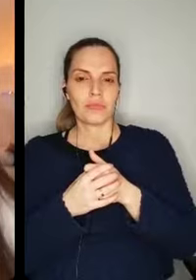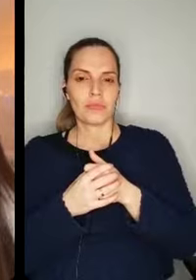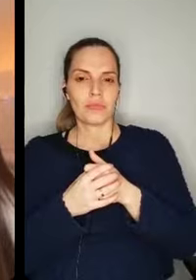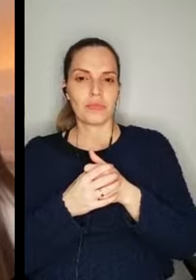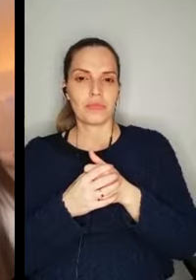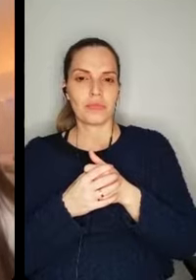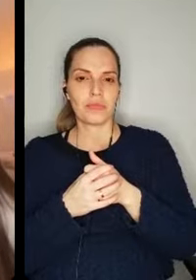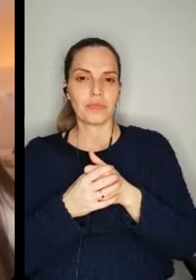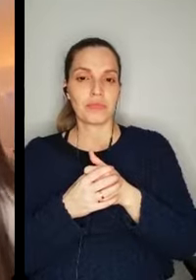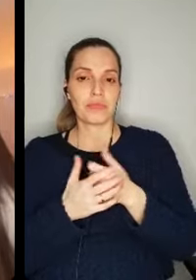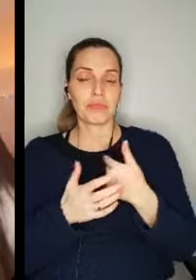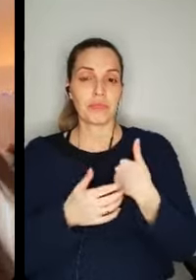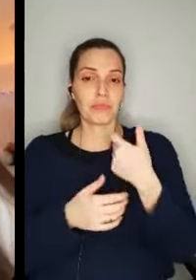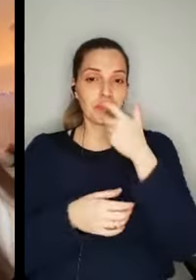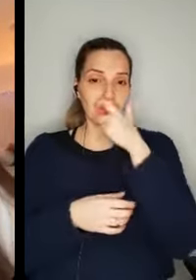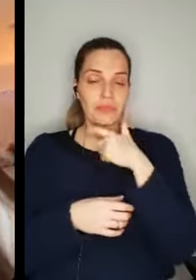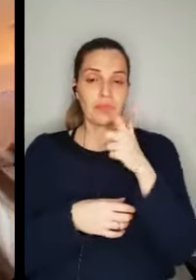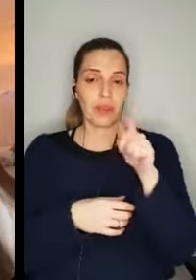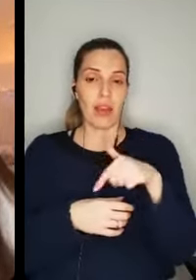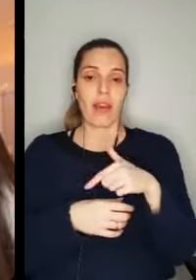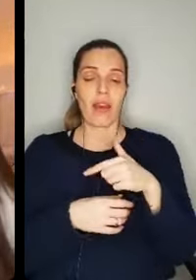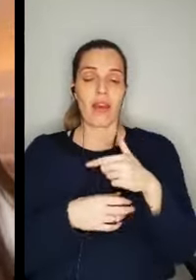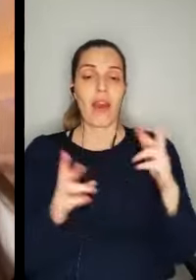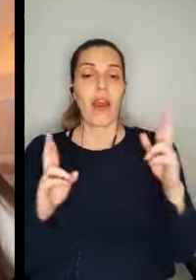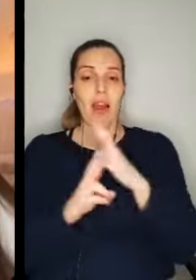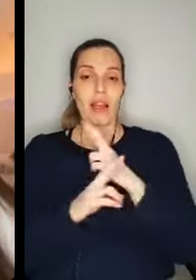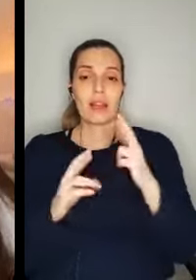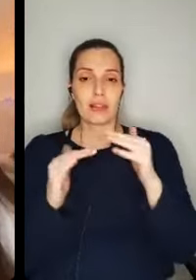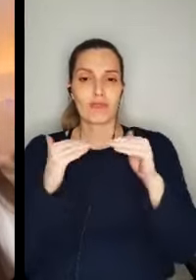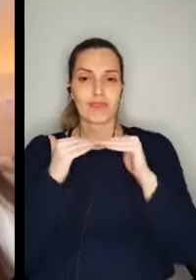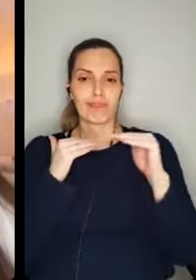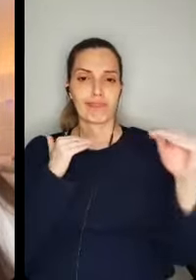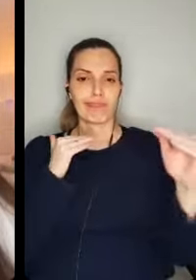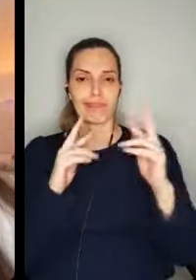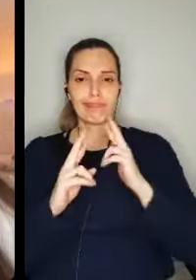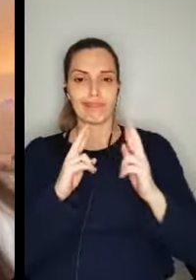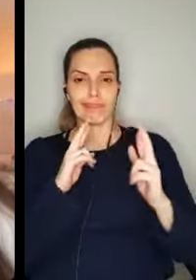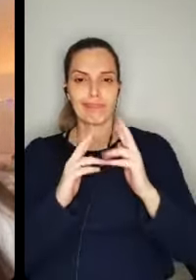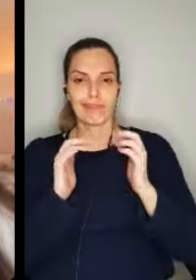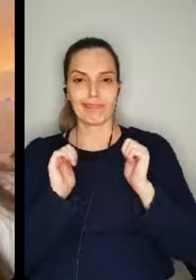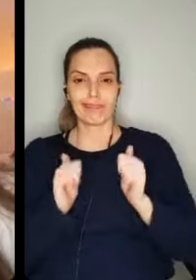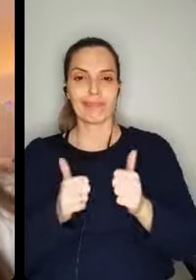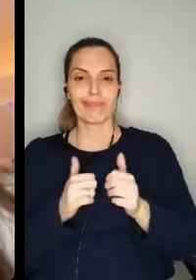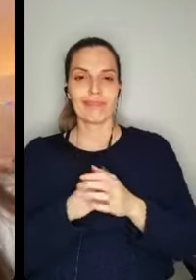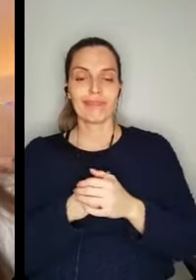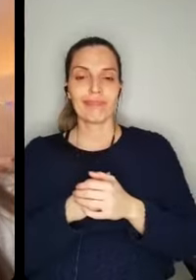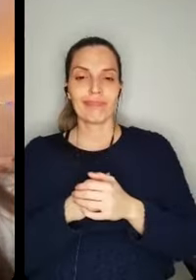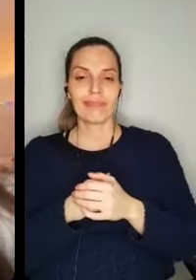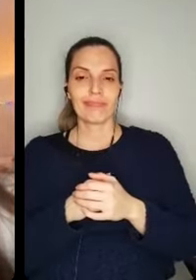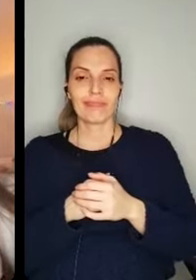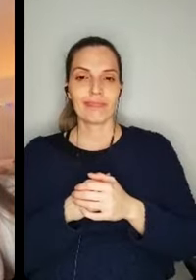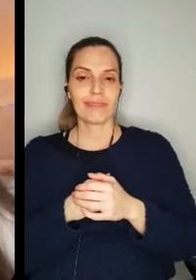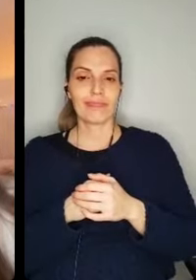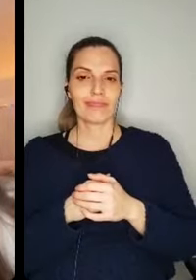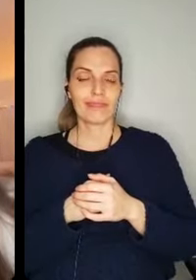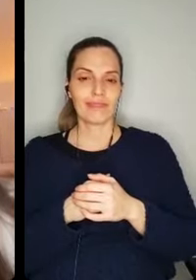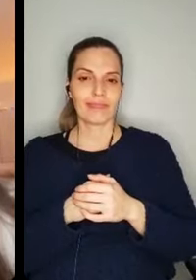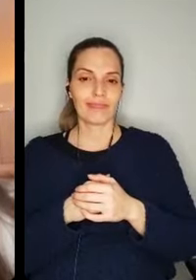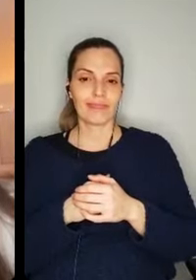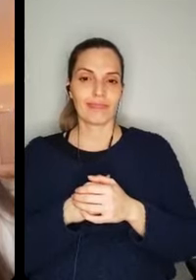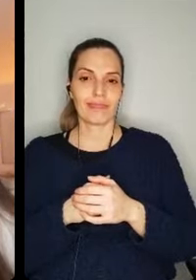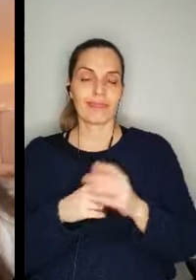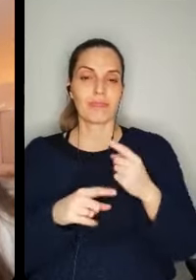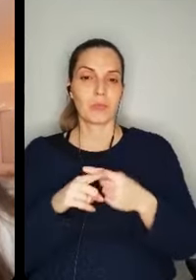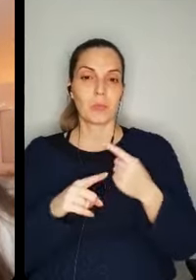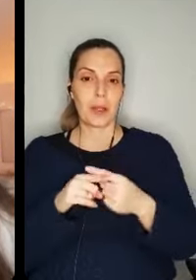Eu acho que é uma relação bem horizontal, assim, né? A gente acaba levando os assuntos para